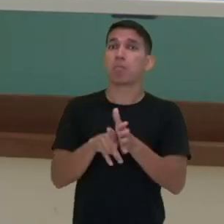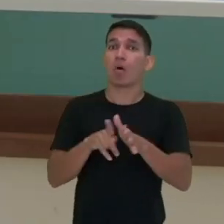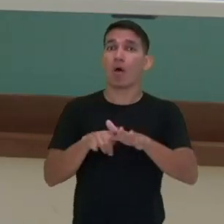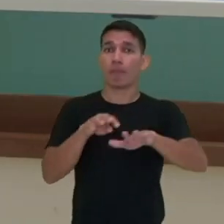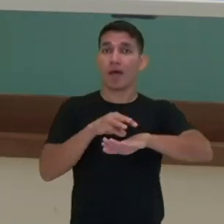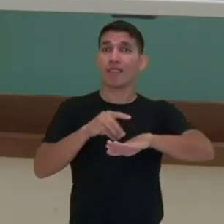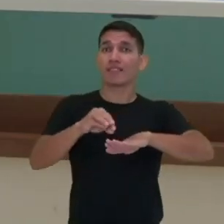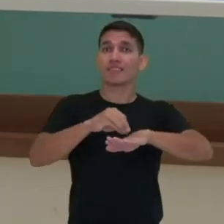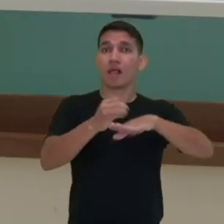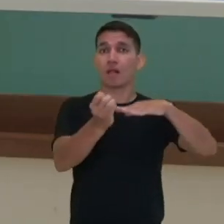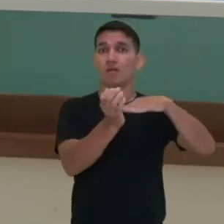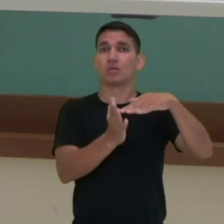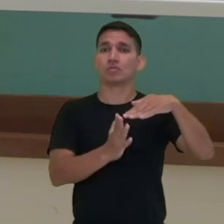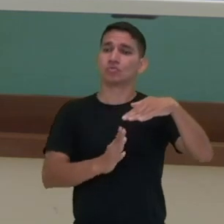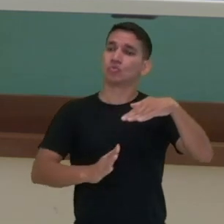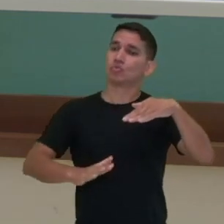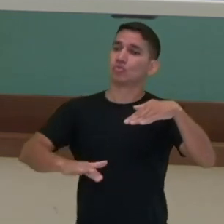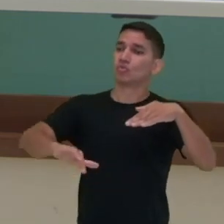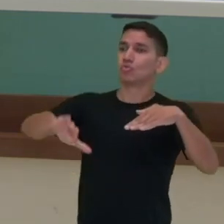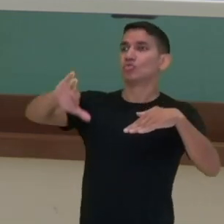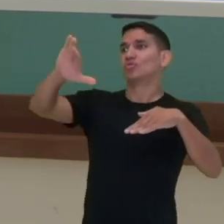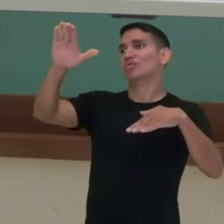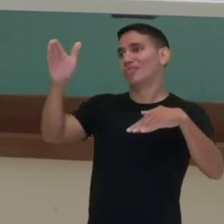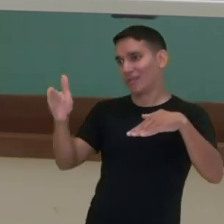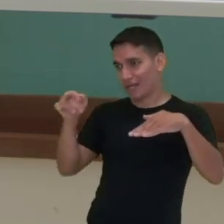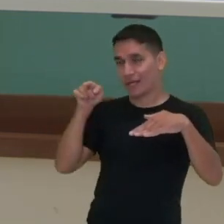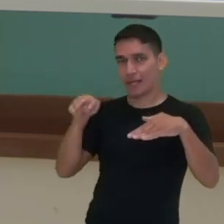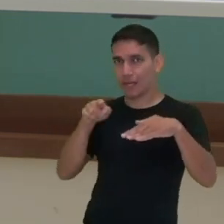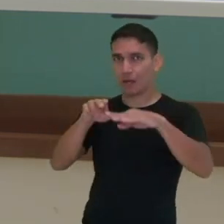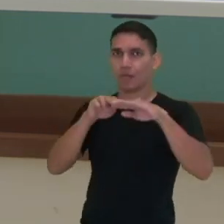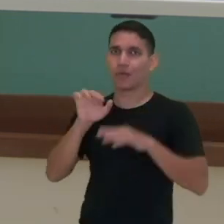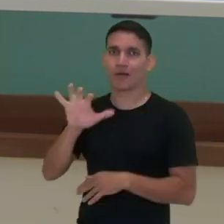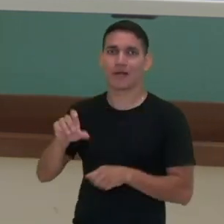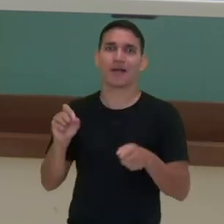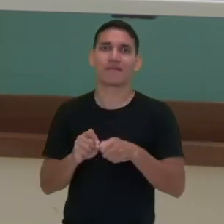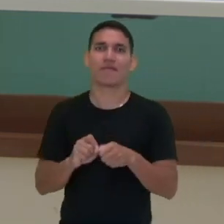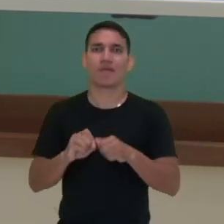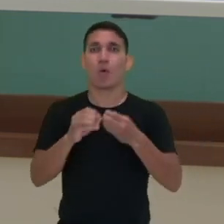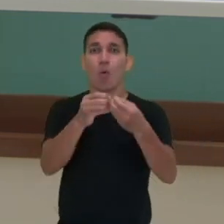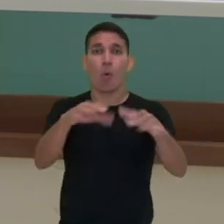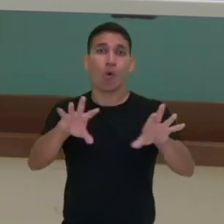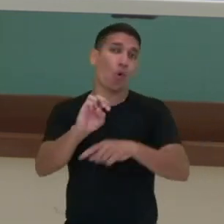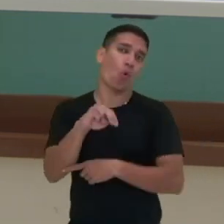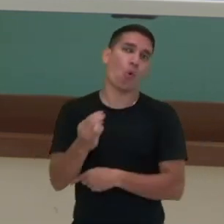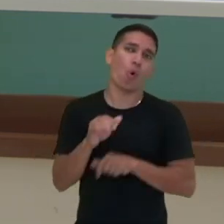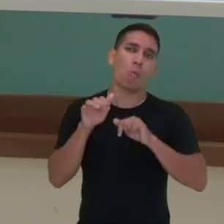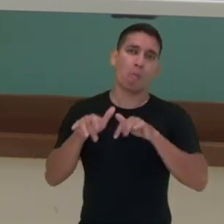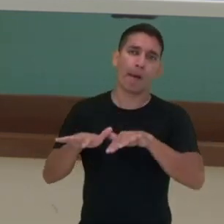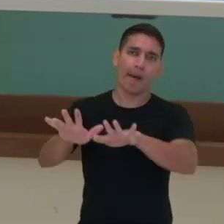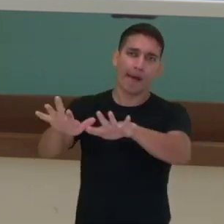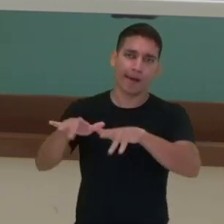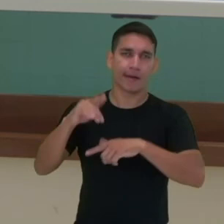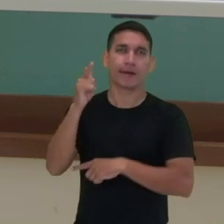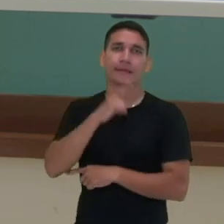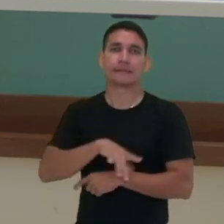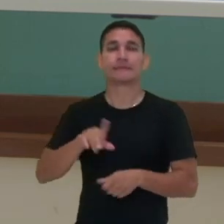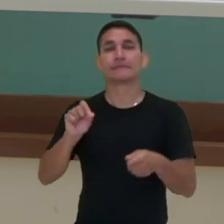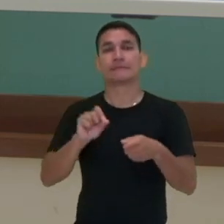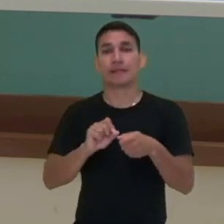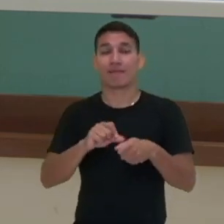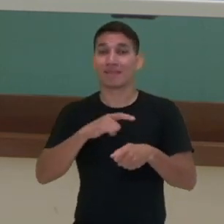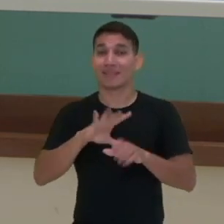lá pelo fundo do oceano ou mar, né? Então, nós temos essas formações de ilhas. Quando a gente tem